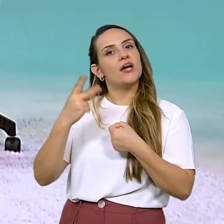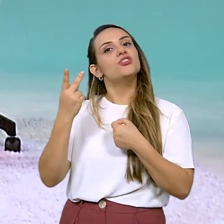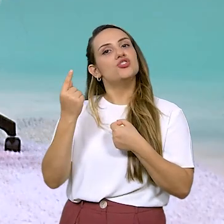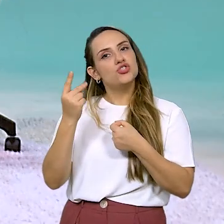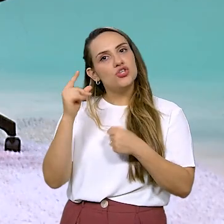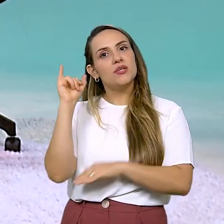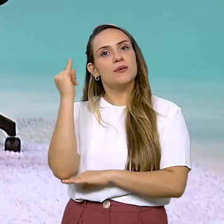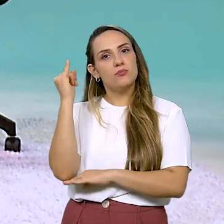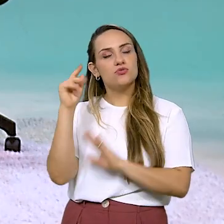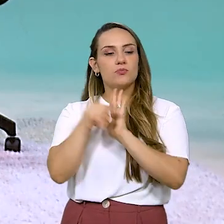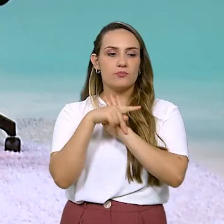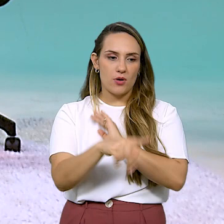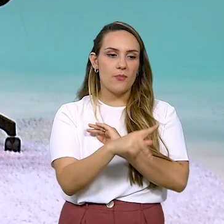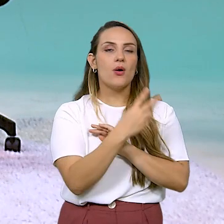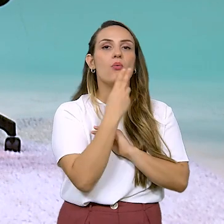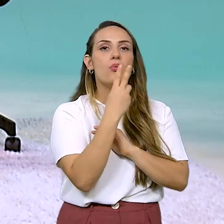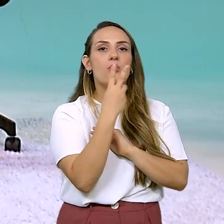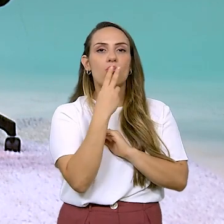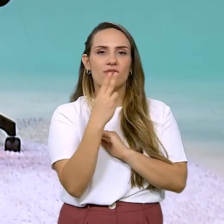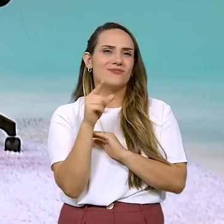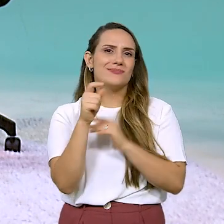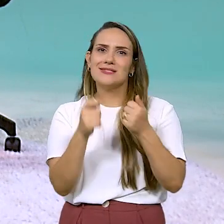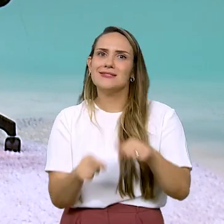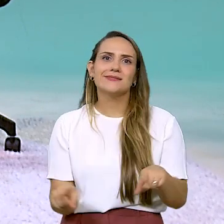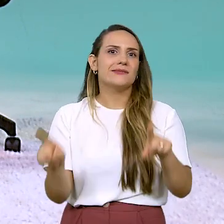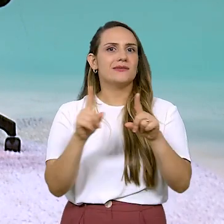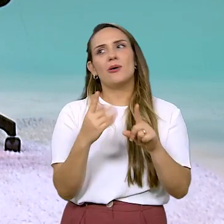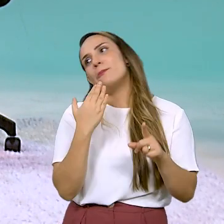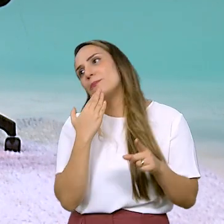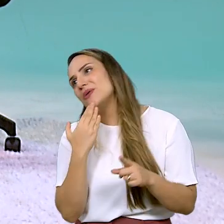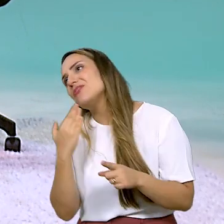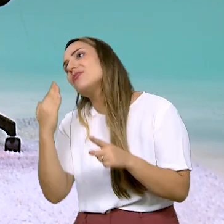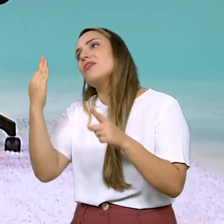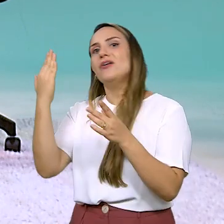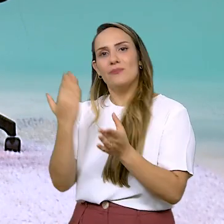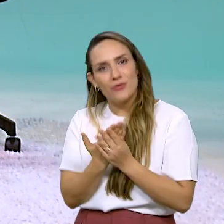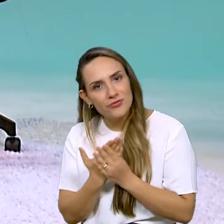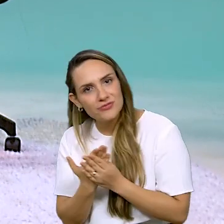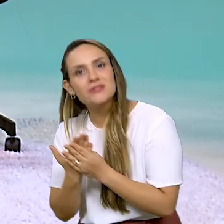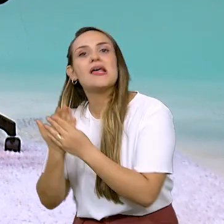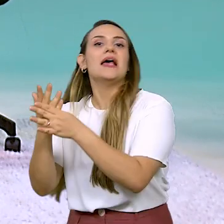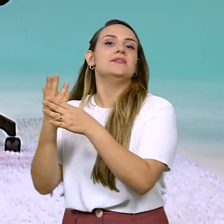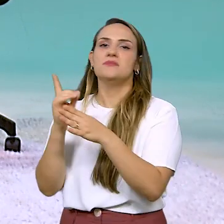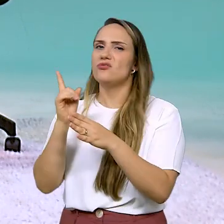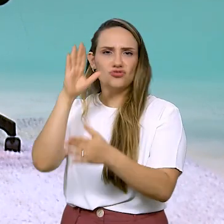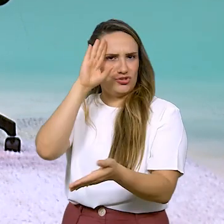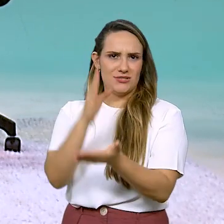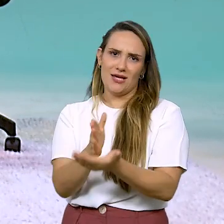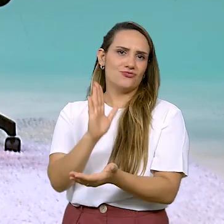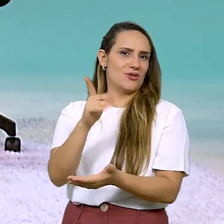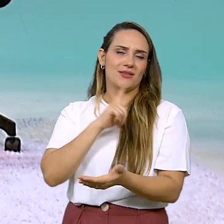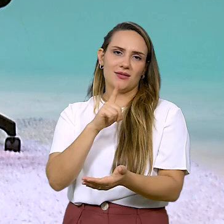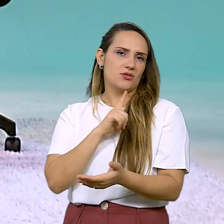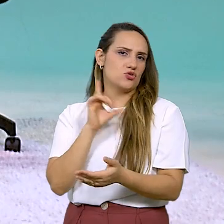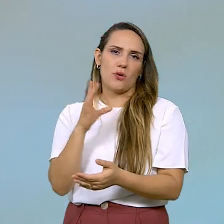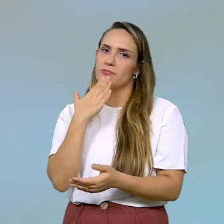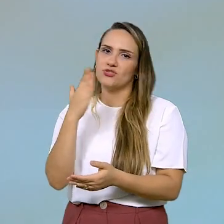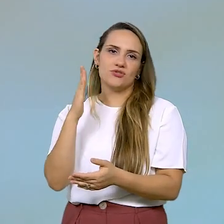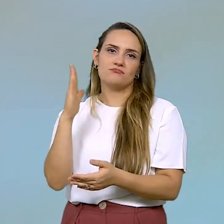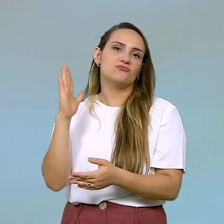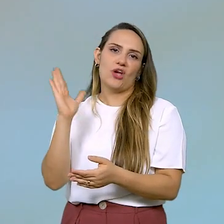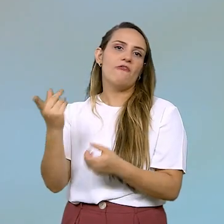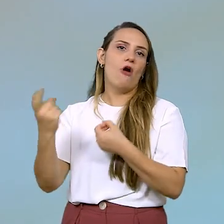em cima dos cigarros. Agora, você não precisa mais fazer novas consultas, novos pedidos, já está tranquilo, já está